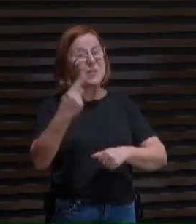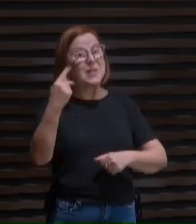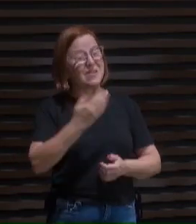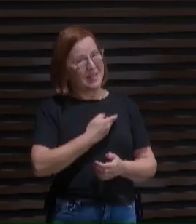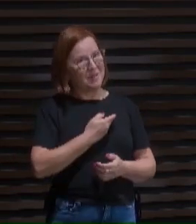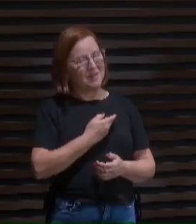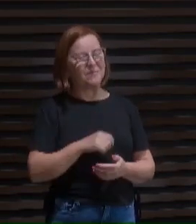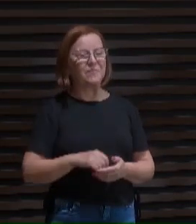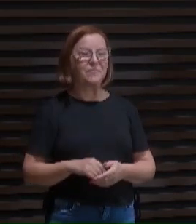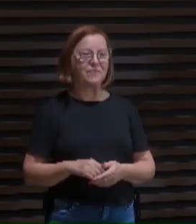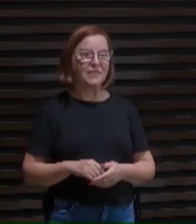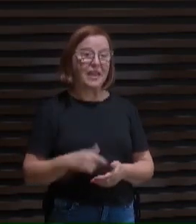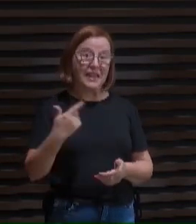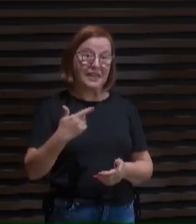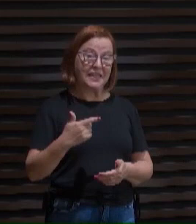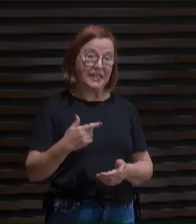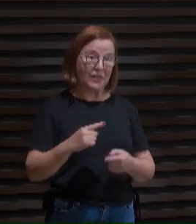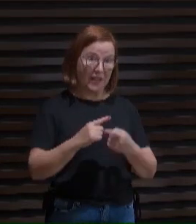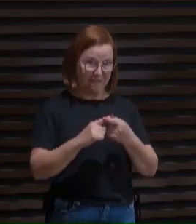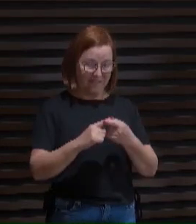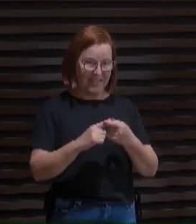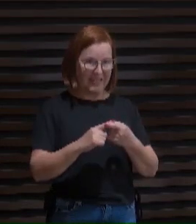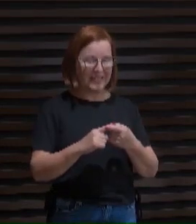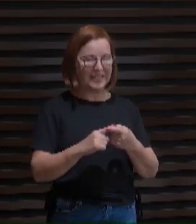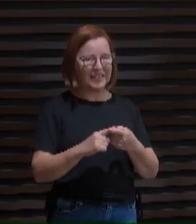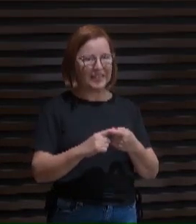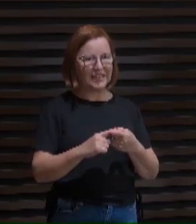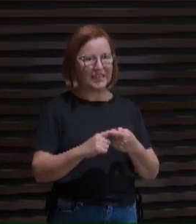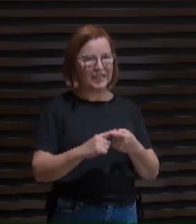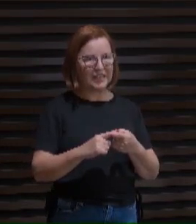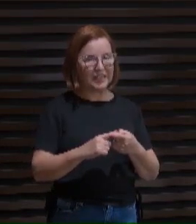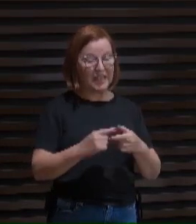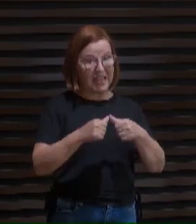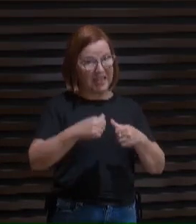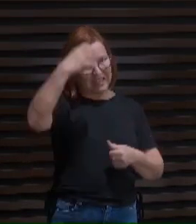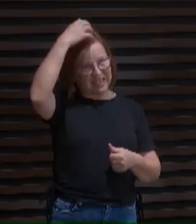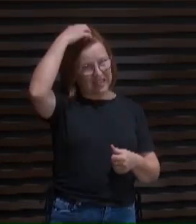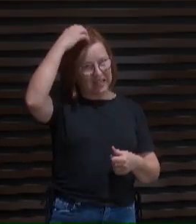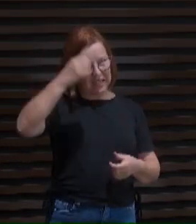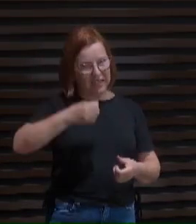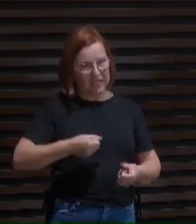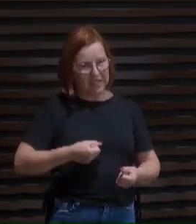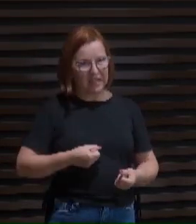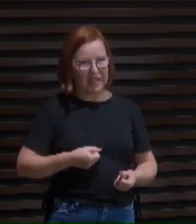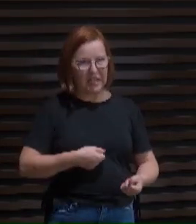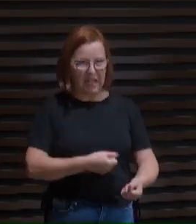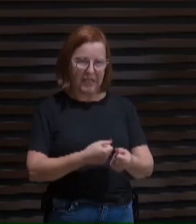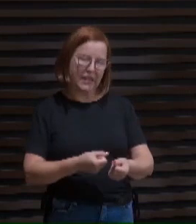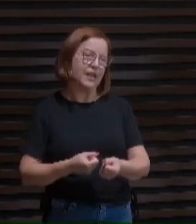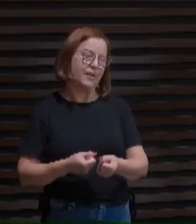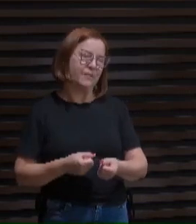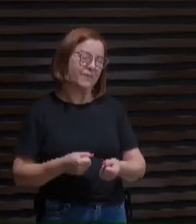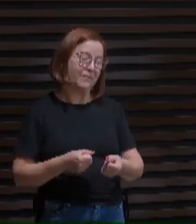segunda vez que Josafá ele é atacado. A primeira vez que ele foi atacado foi no